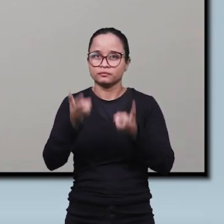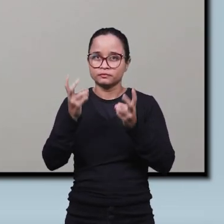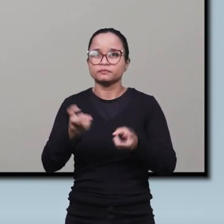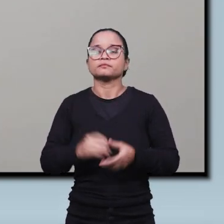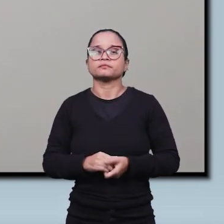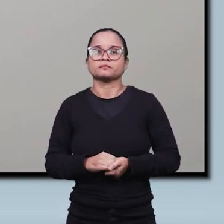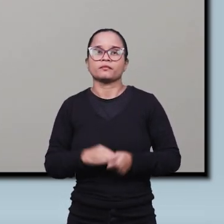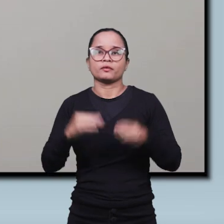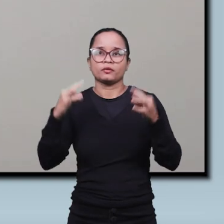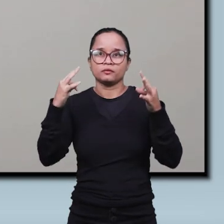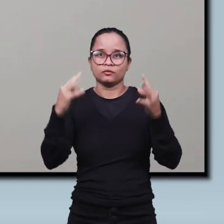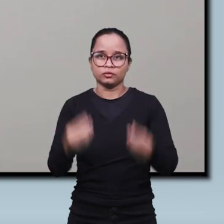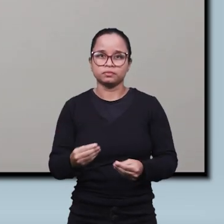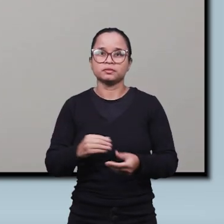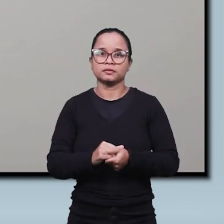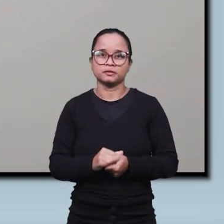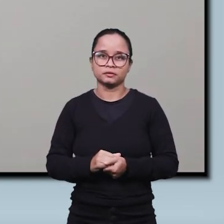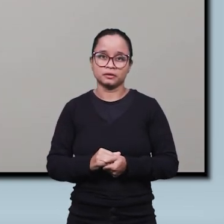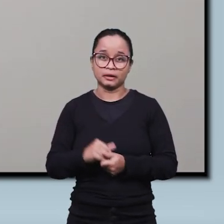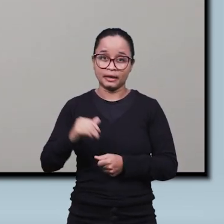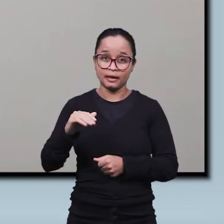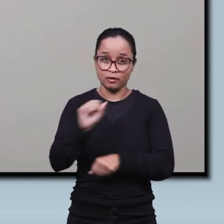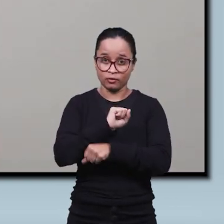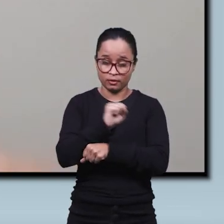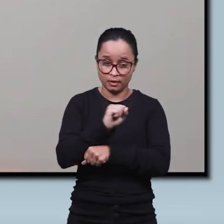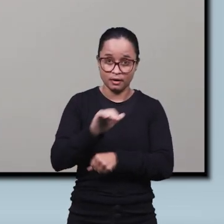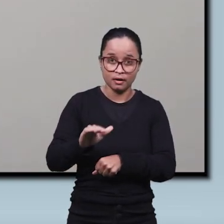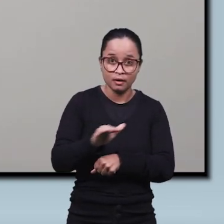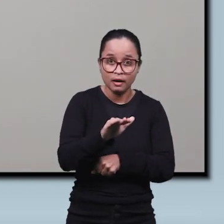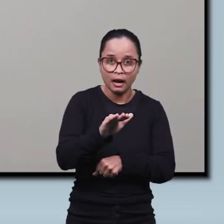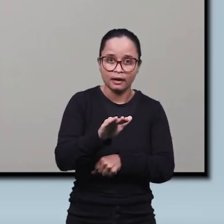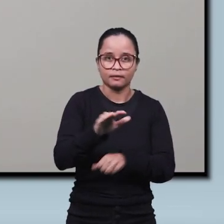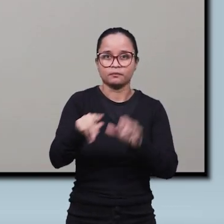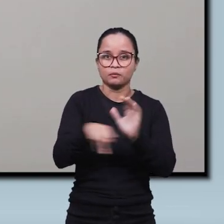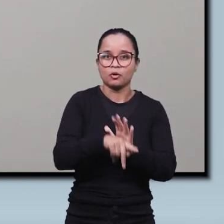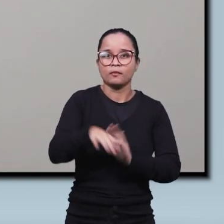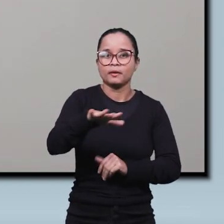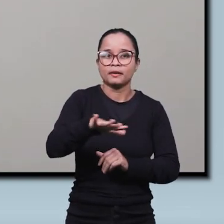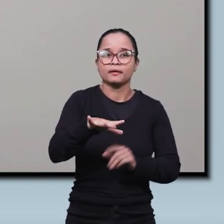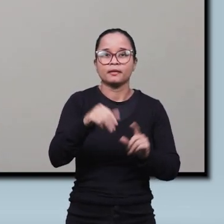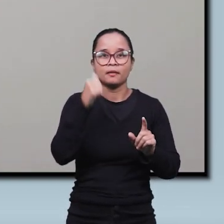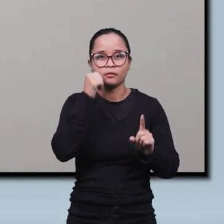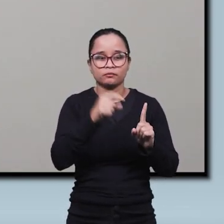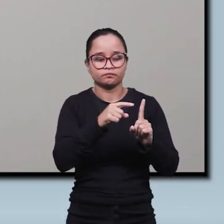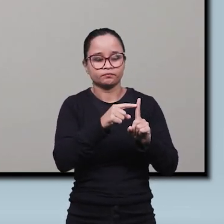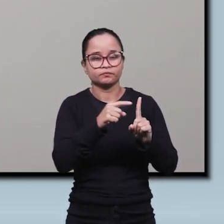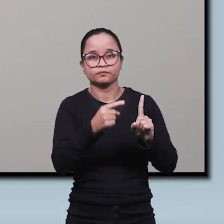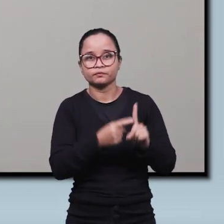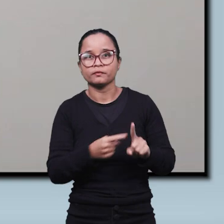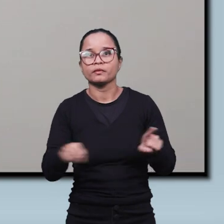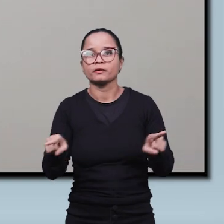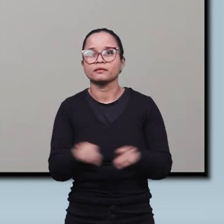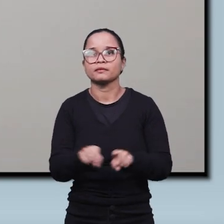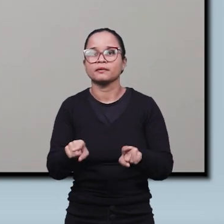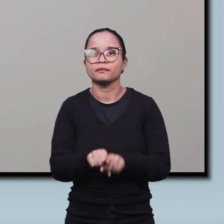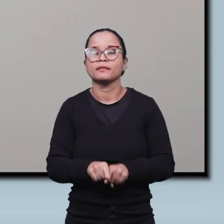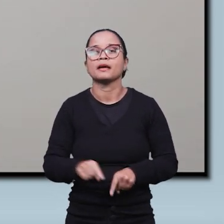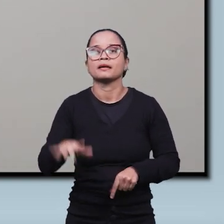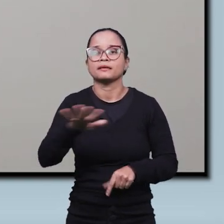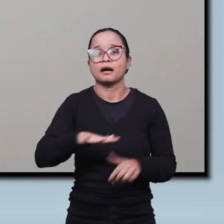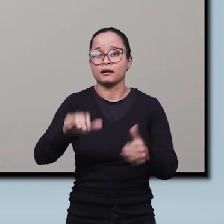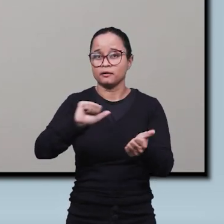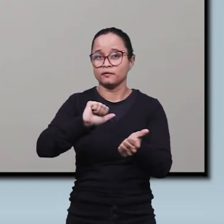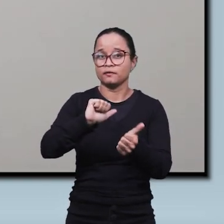questão do acesso aos veículos, né, com uma área mais reservada. Também na área de esporte e